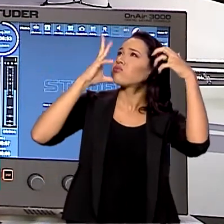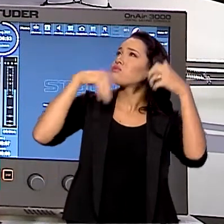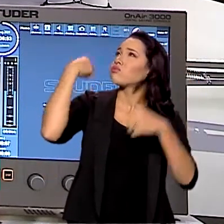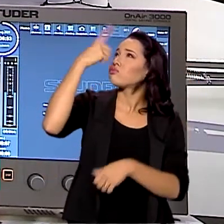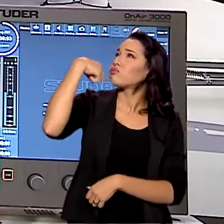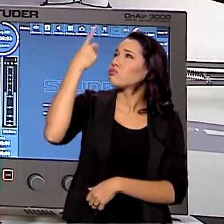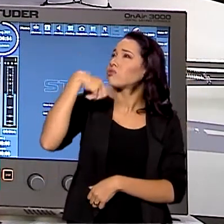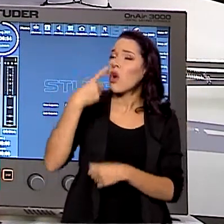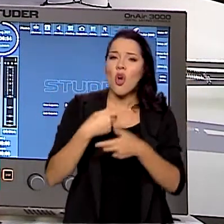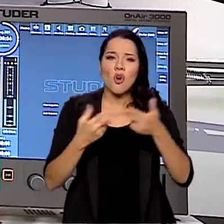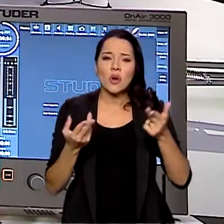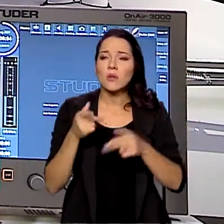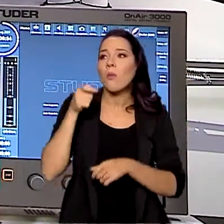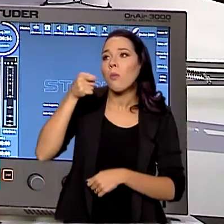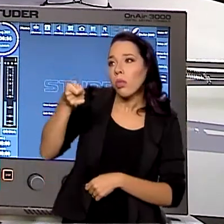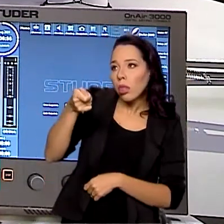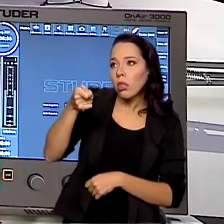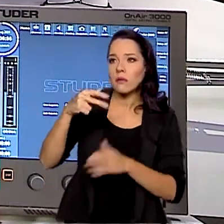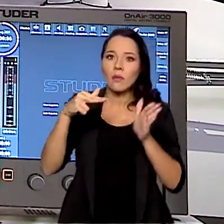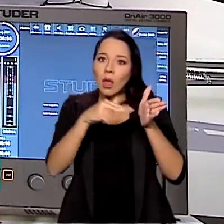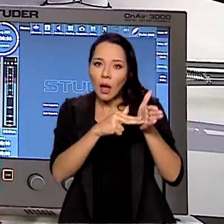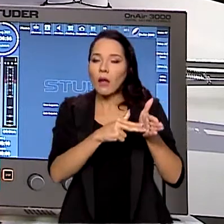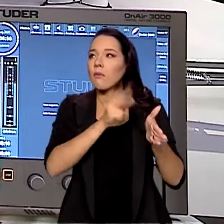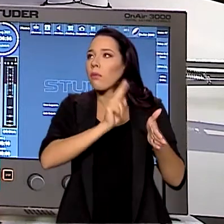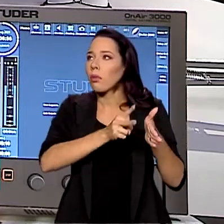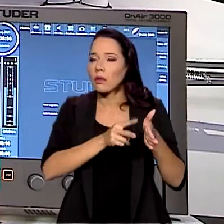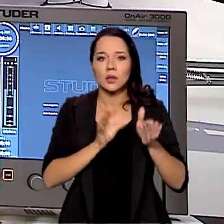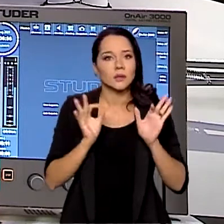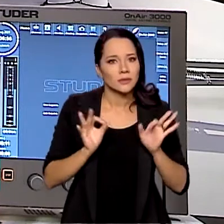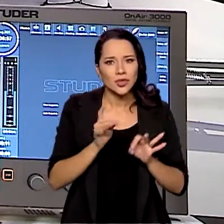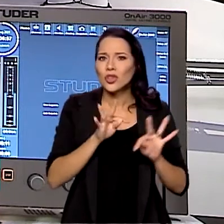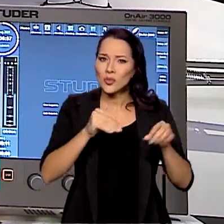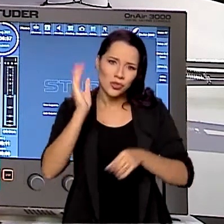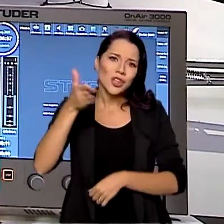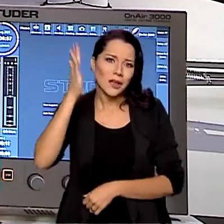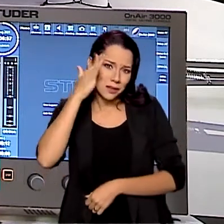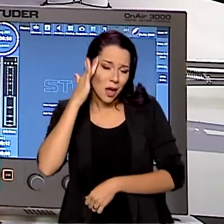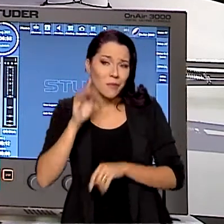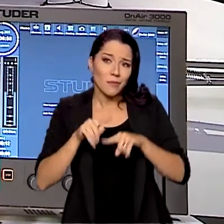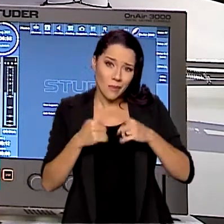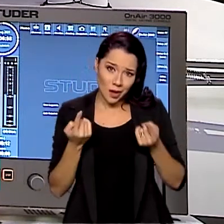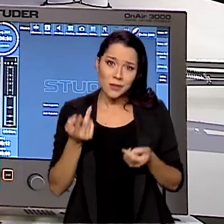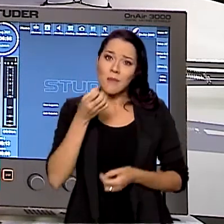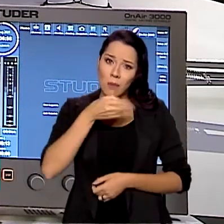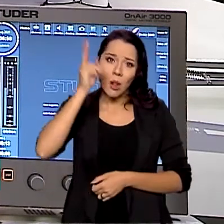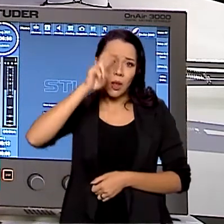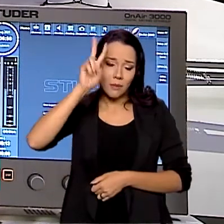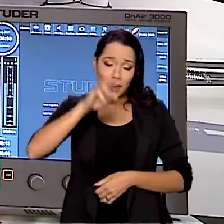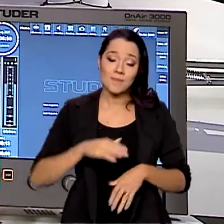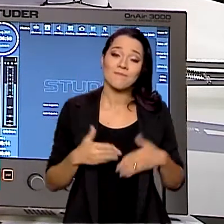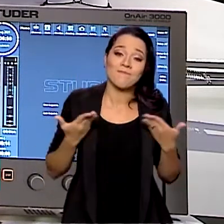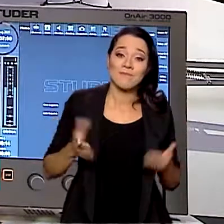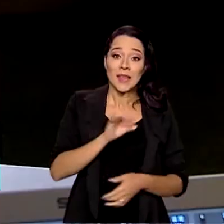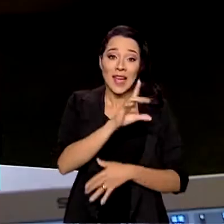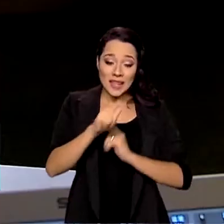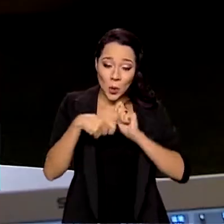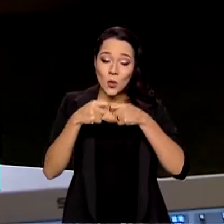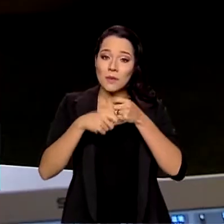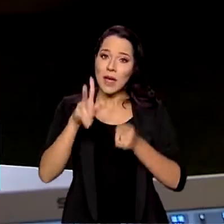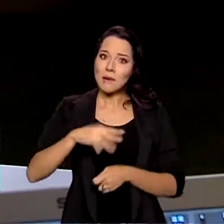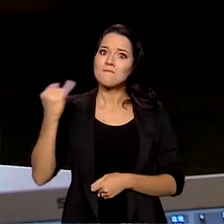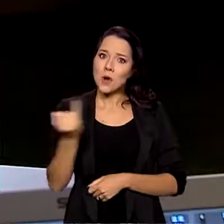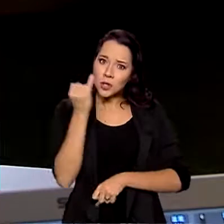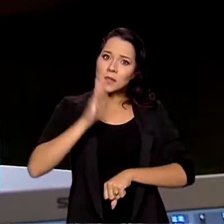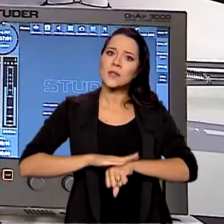aparelhos ligados sem necessidade. Ou seja, o que todo mundo já sabe, mas que não custa nada lembrar. Enfim, cada economia é importante